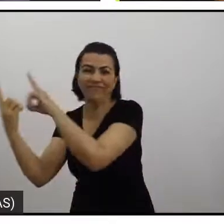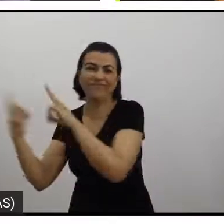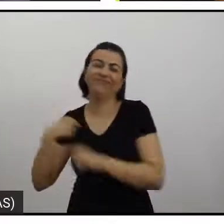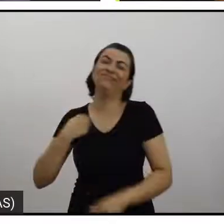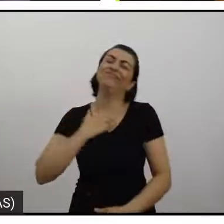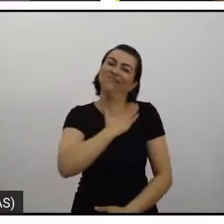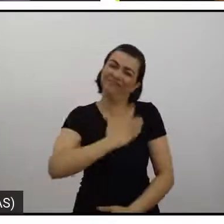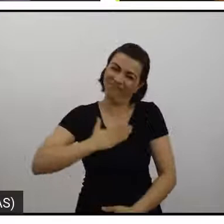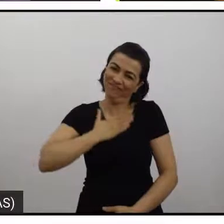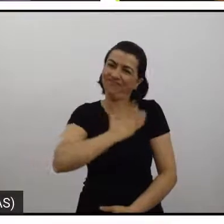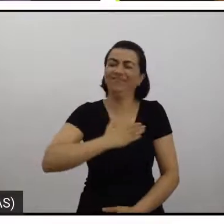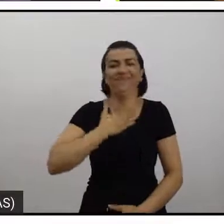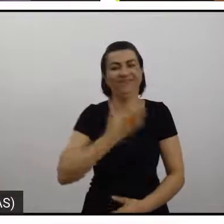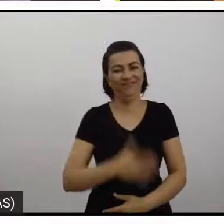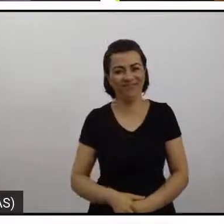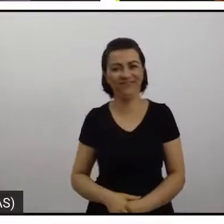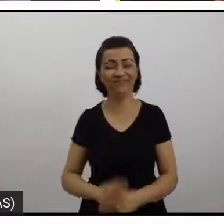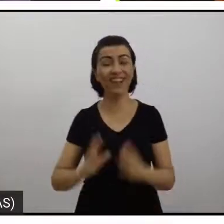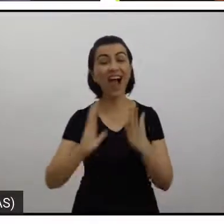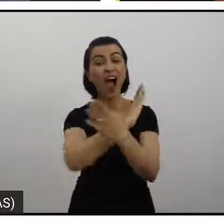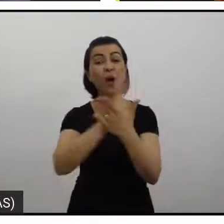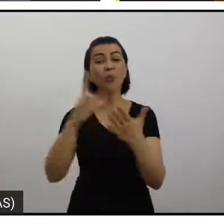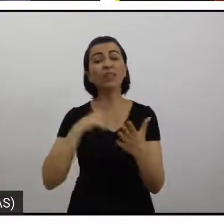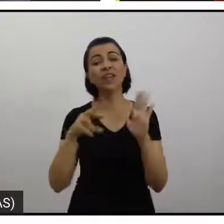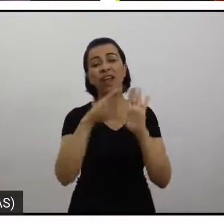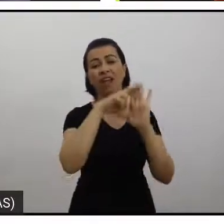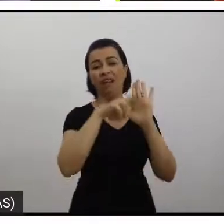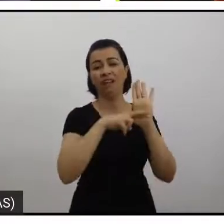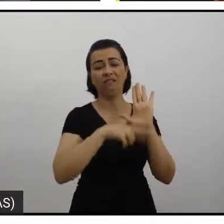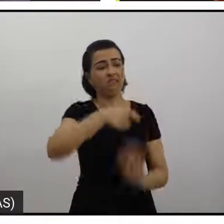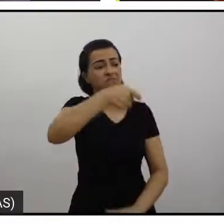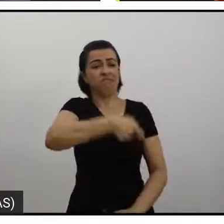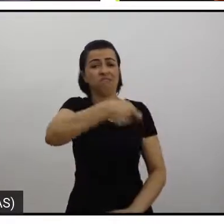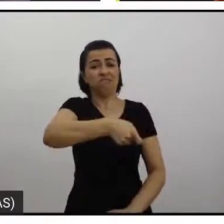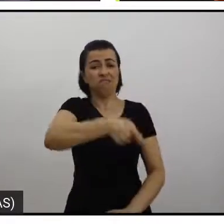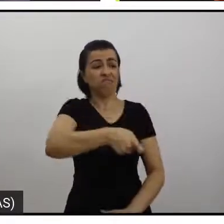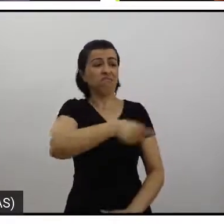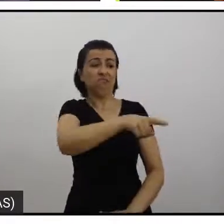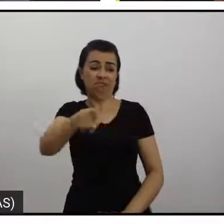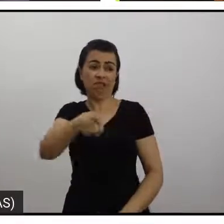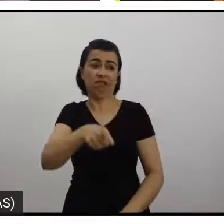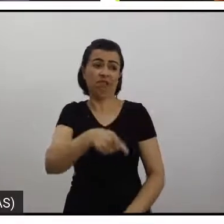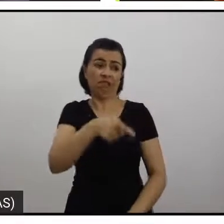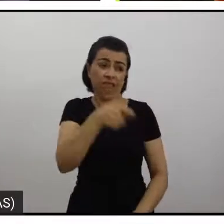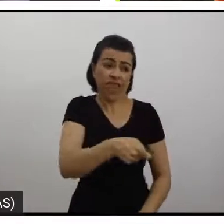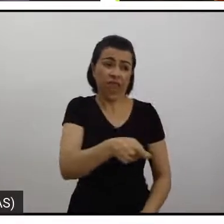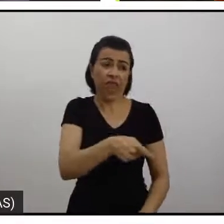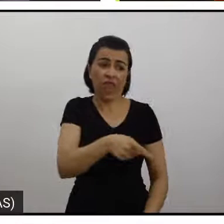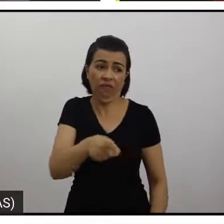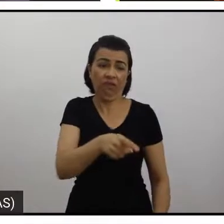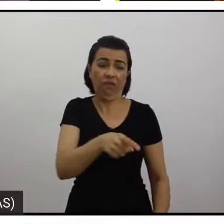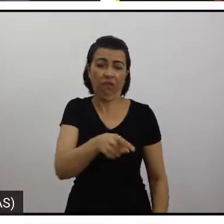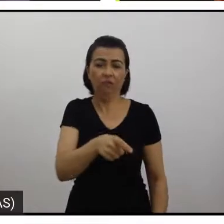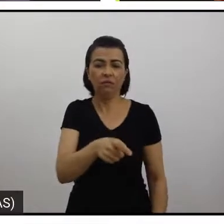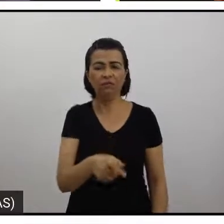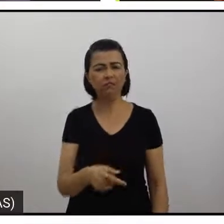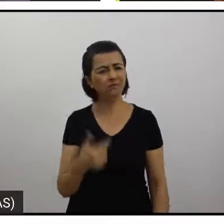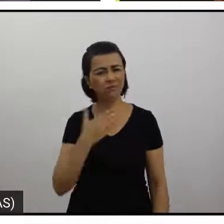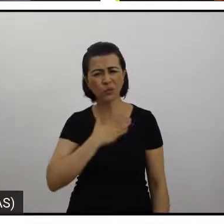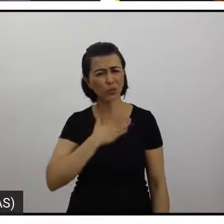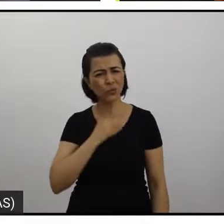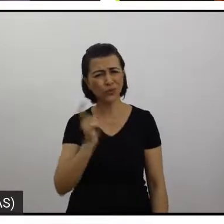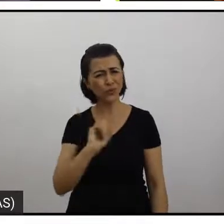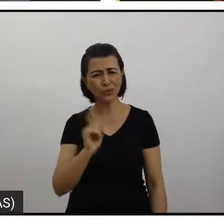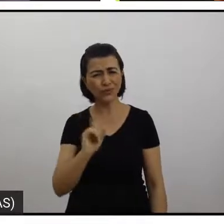deveria fazer, porque também nunca estudei, nunca em nenhum momento me disseram assim, não, agora você pode fazer isso, você